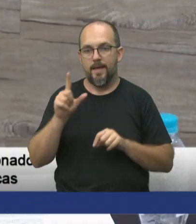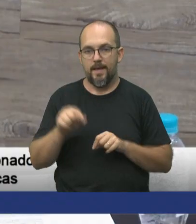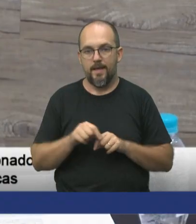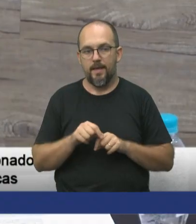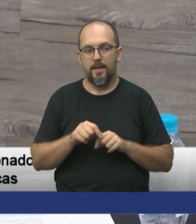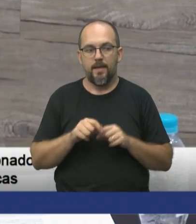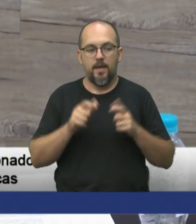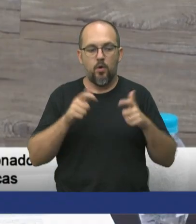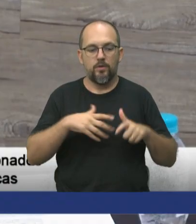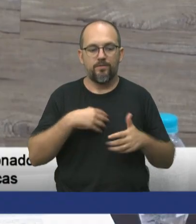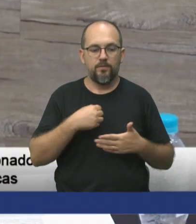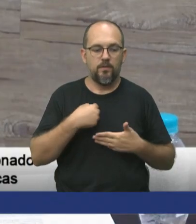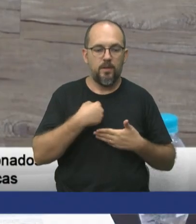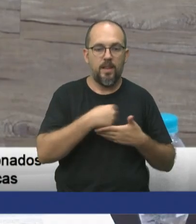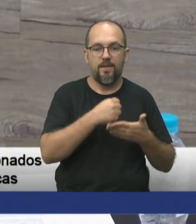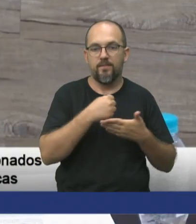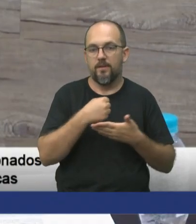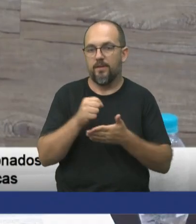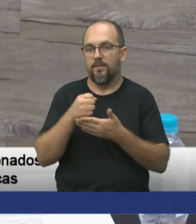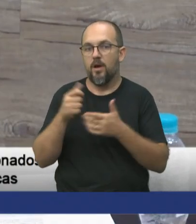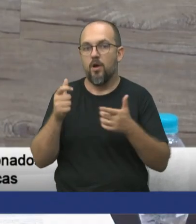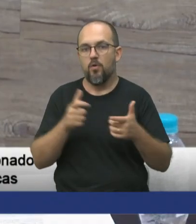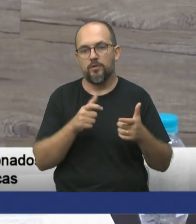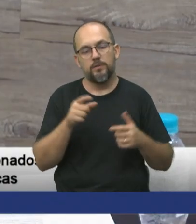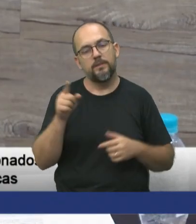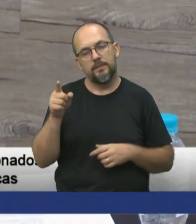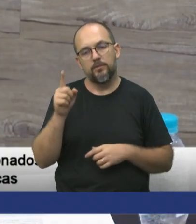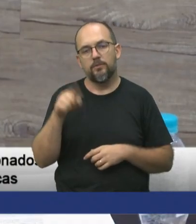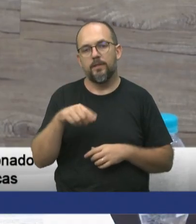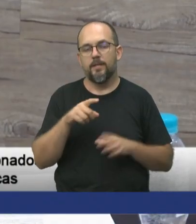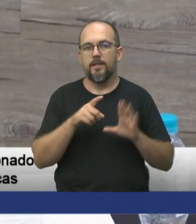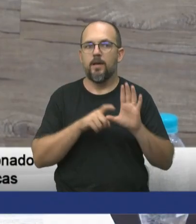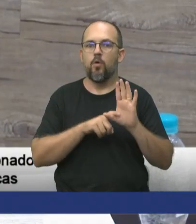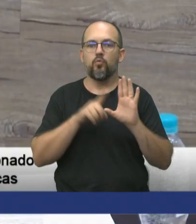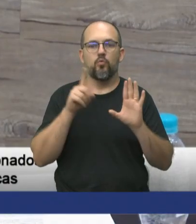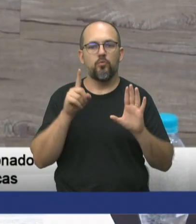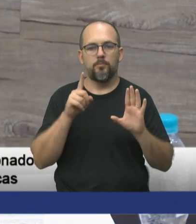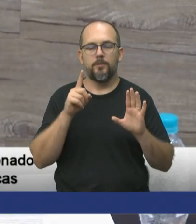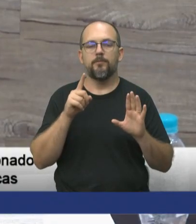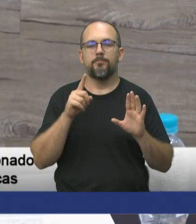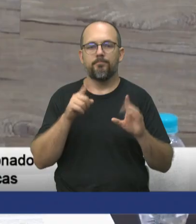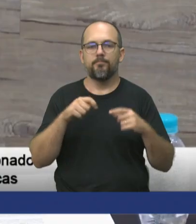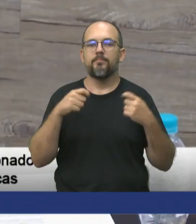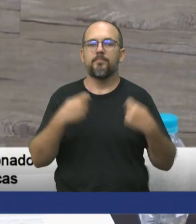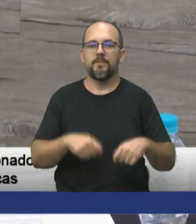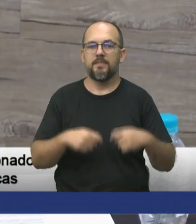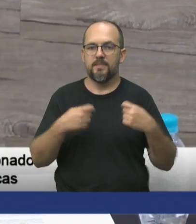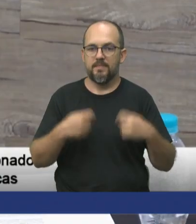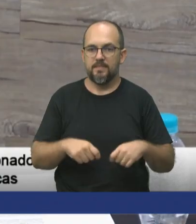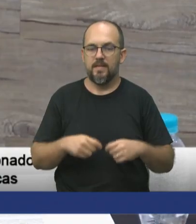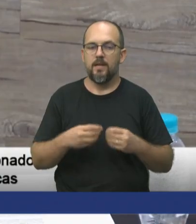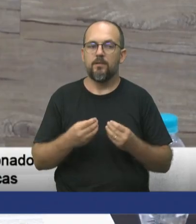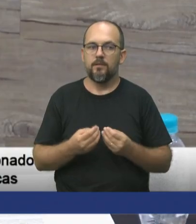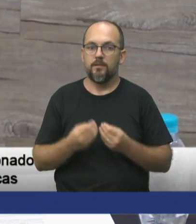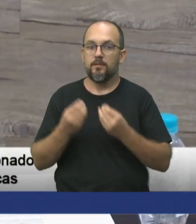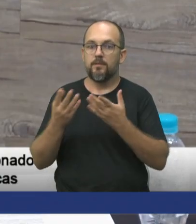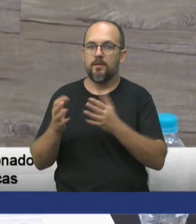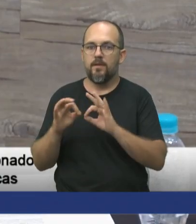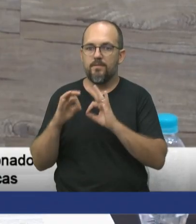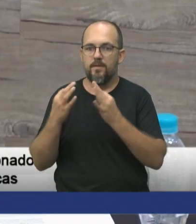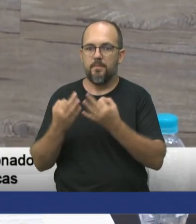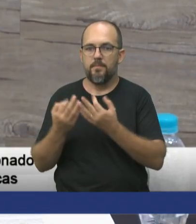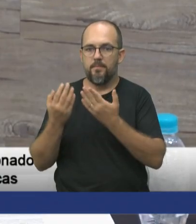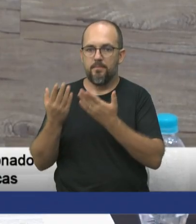aonde meu filho vai estudar, isso é de uma autonomia que é necessário dar à